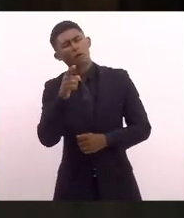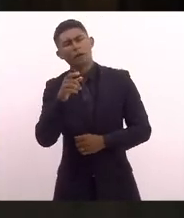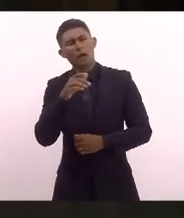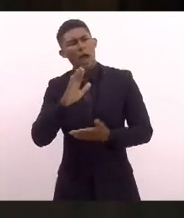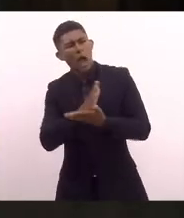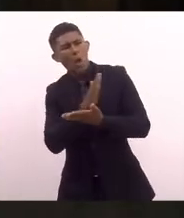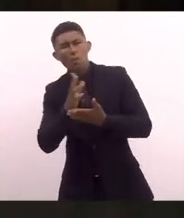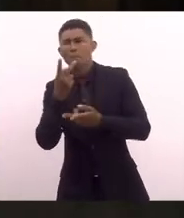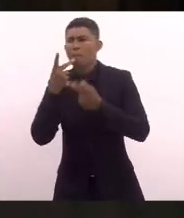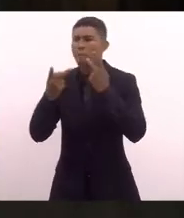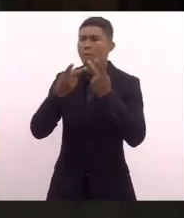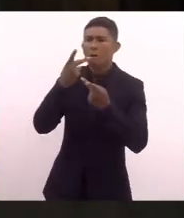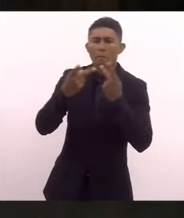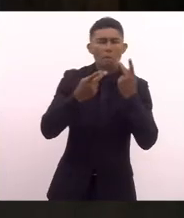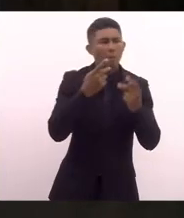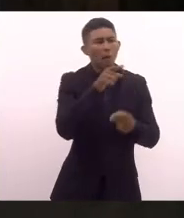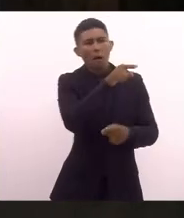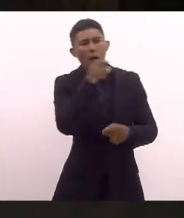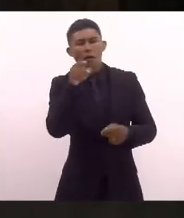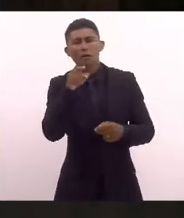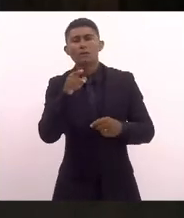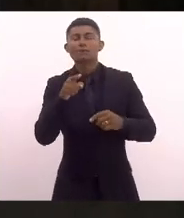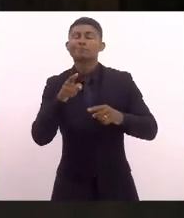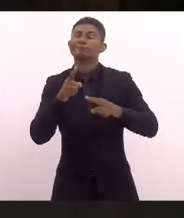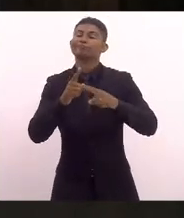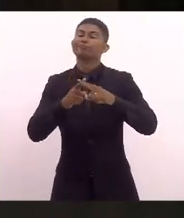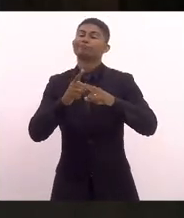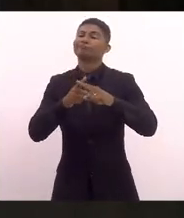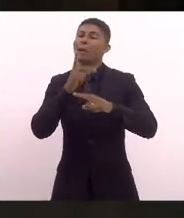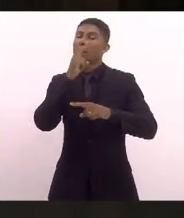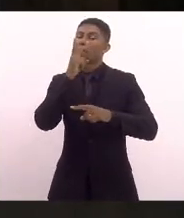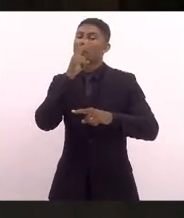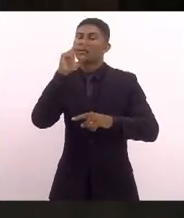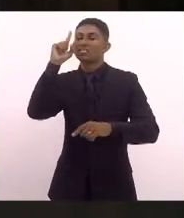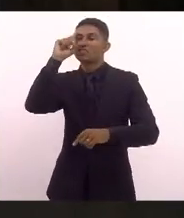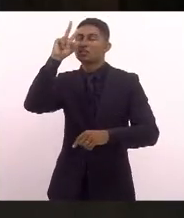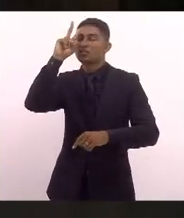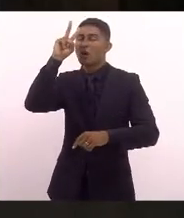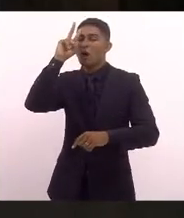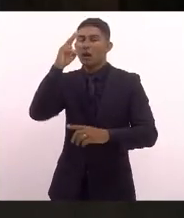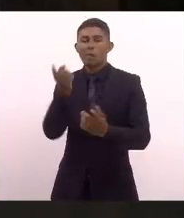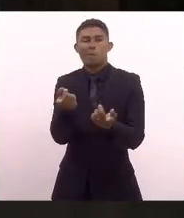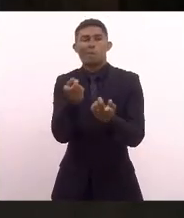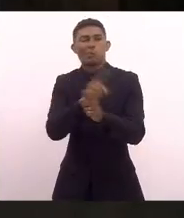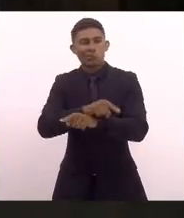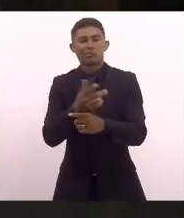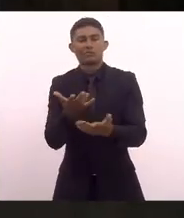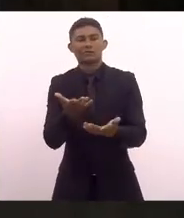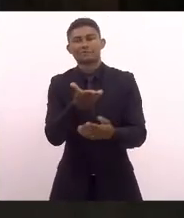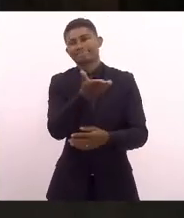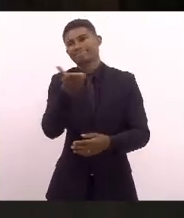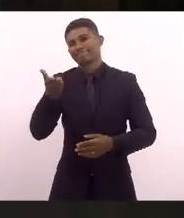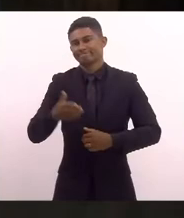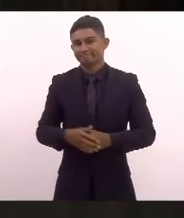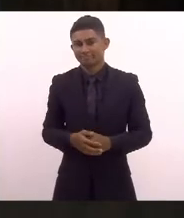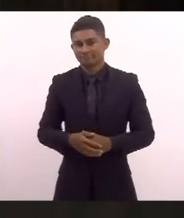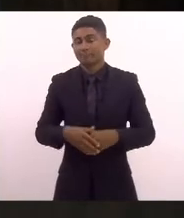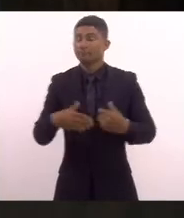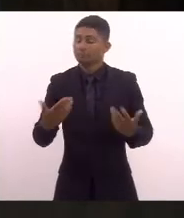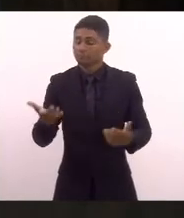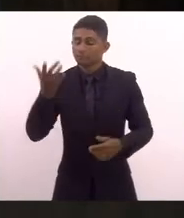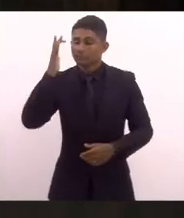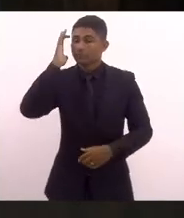equivocados, é porque a história não foi contada ou ela foi deturpada. E eu acho que a